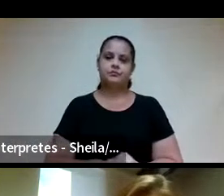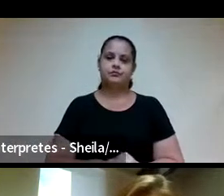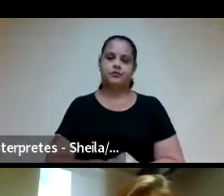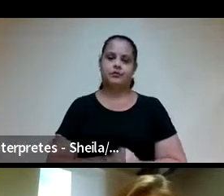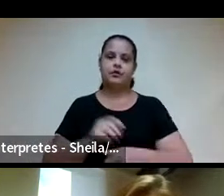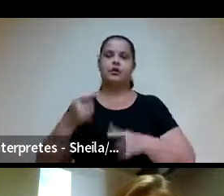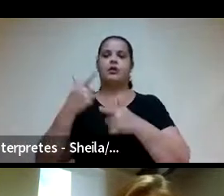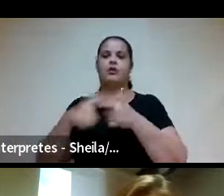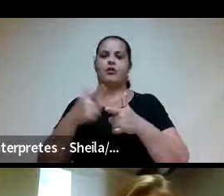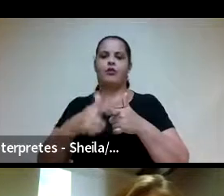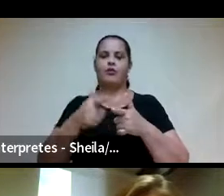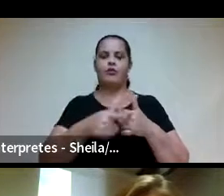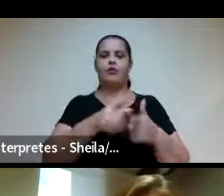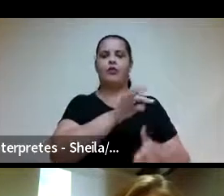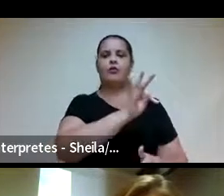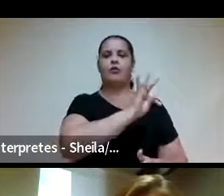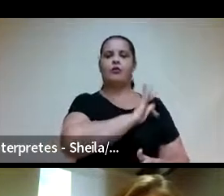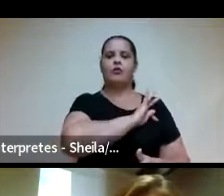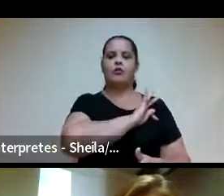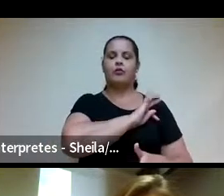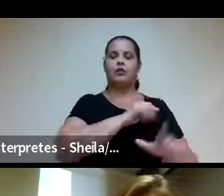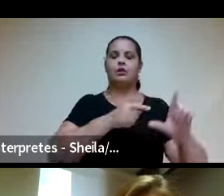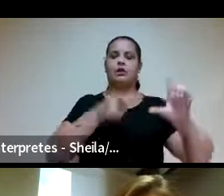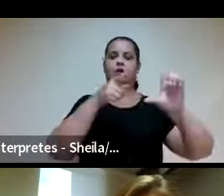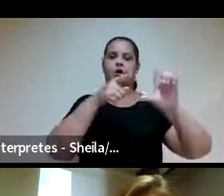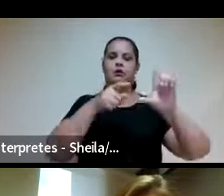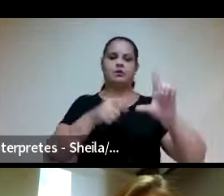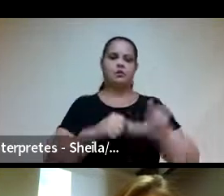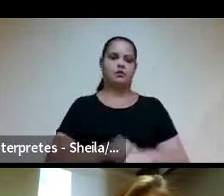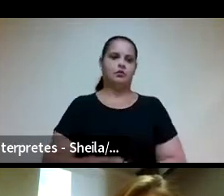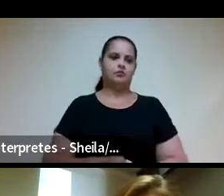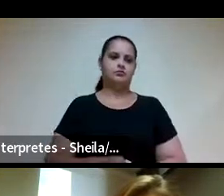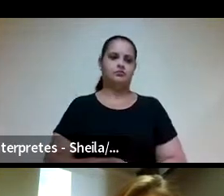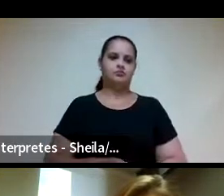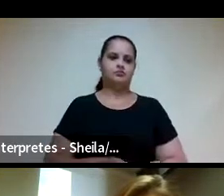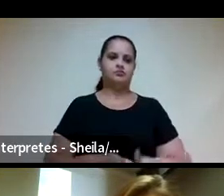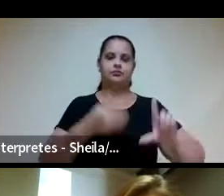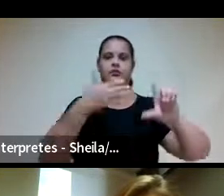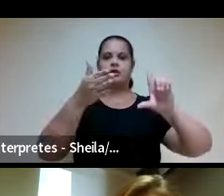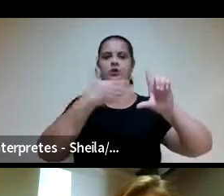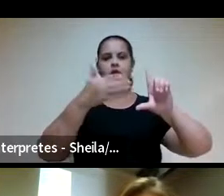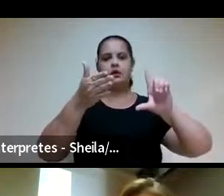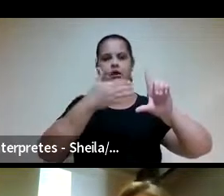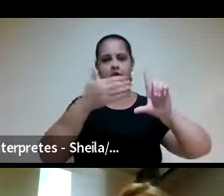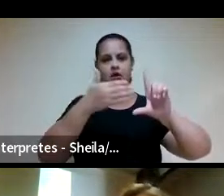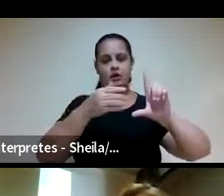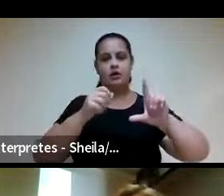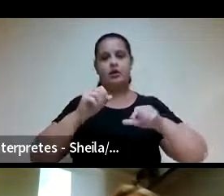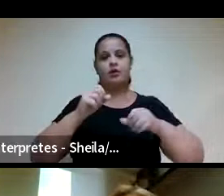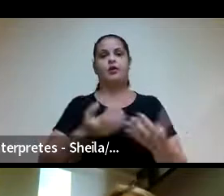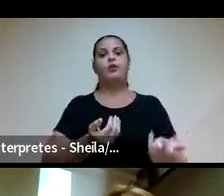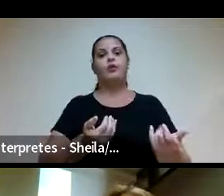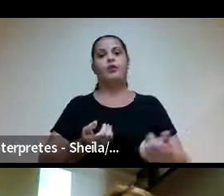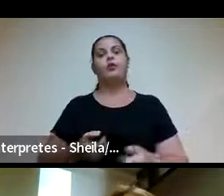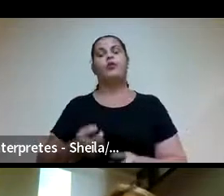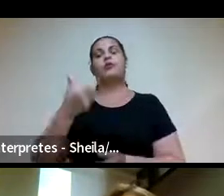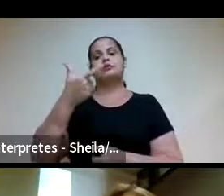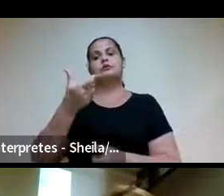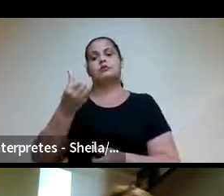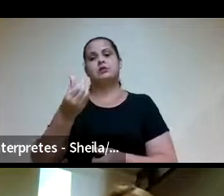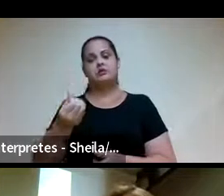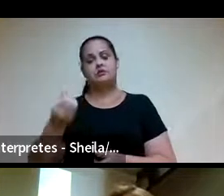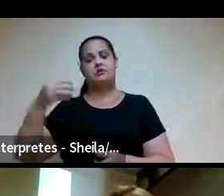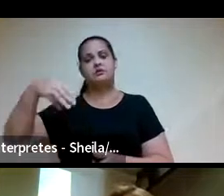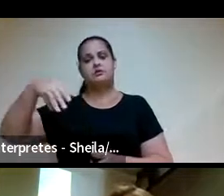problemas técnicos na gravação da audiência anterior, foi realizada nova audiência, no dia 26 de maio de 2021,